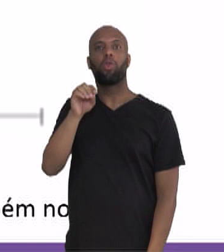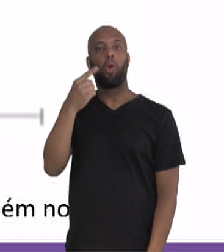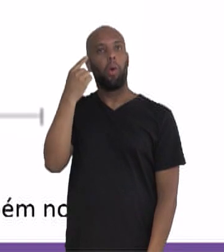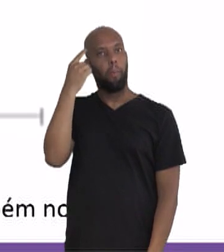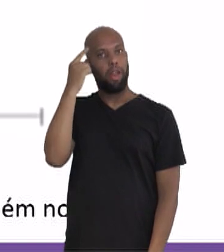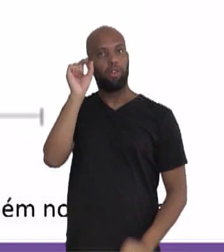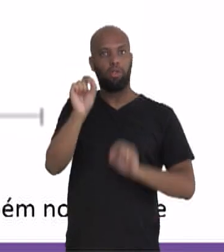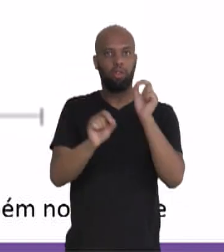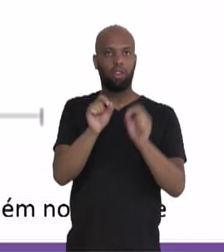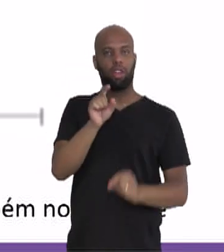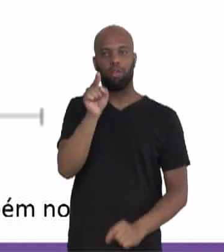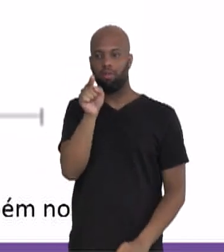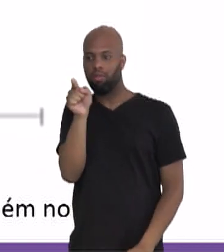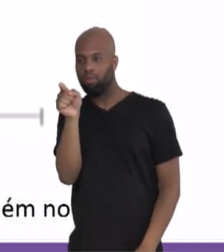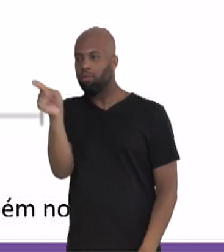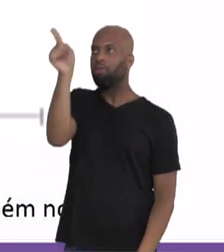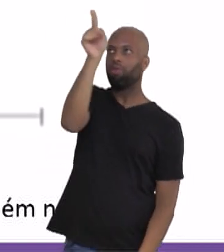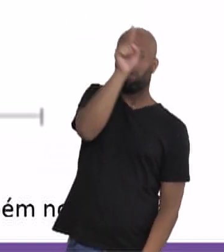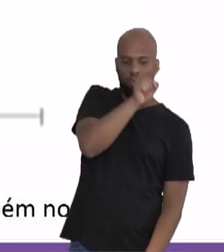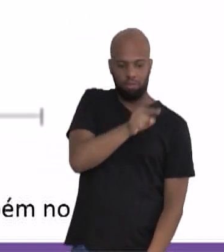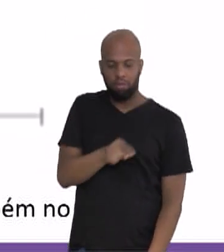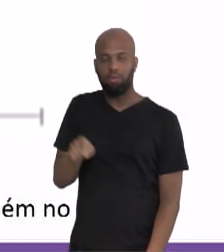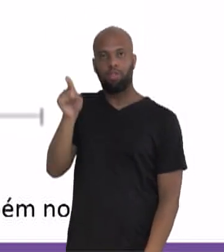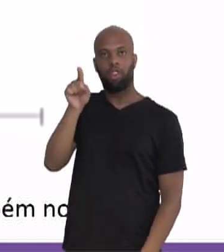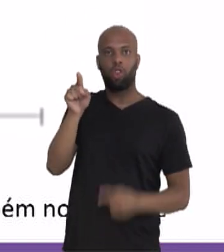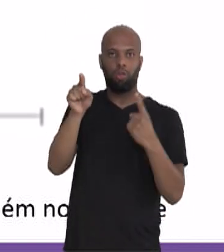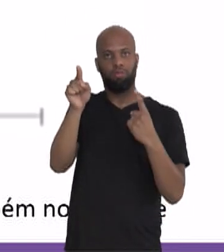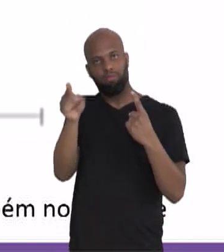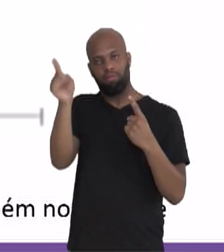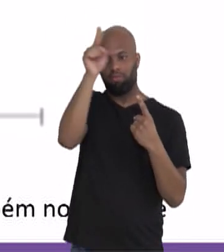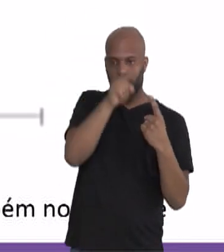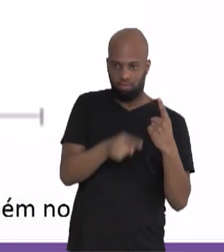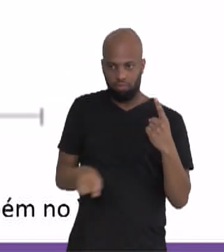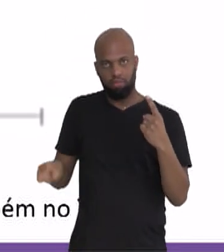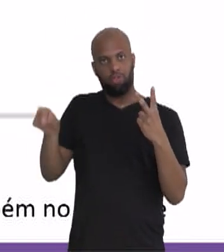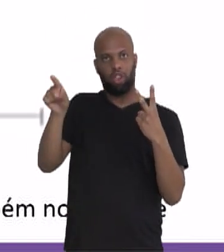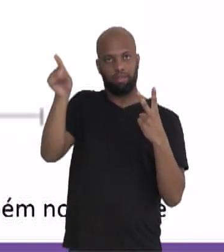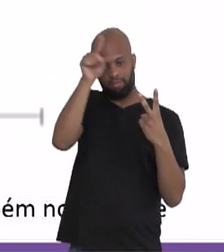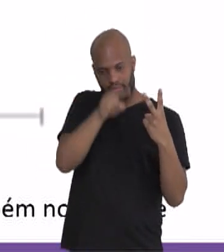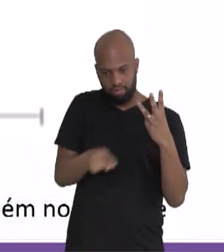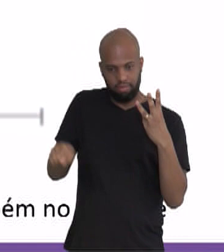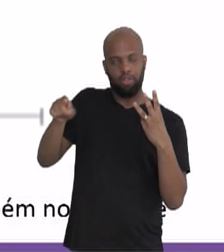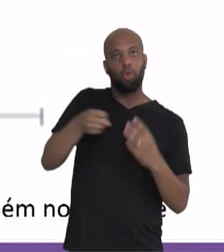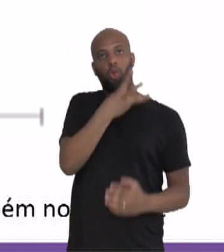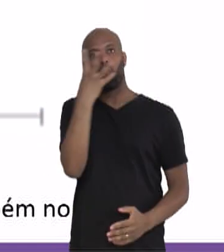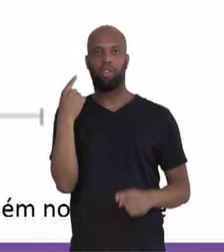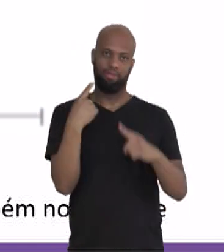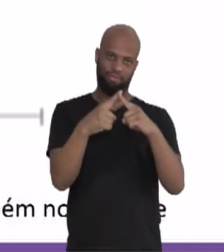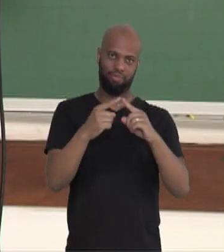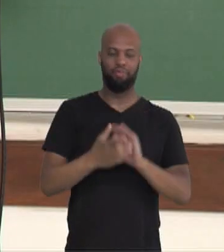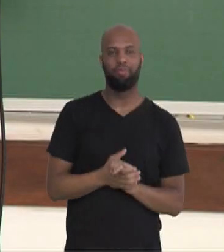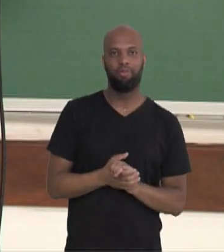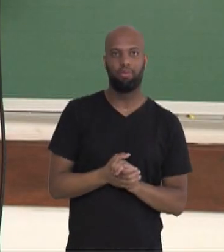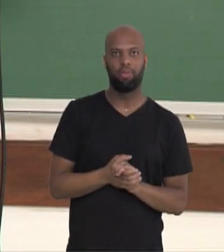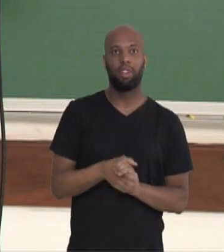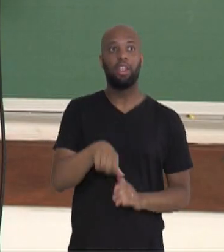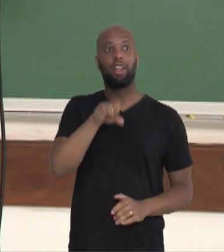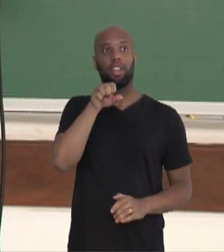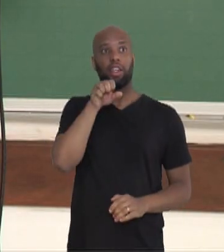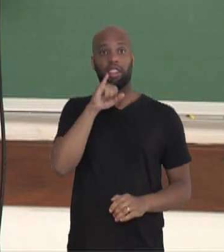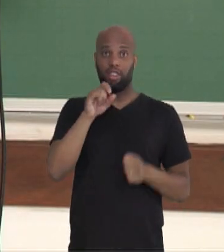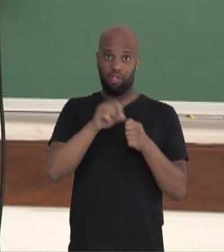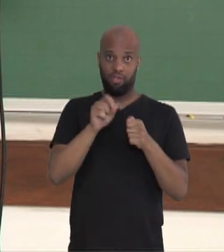trigonométrico, né? É mais ou menos a quantidade de vezes que ele andou ali dentro do círculo trigonométrico, perfeito? E quando a gente estica